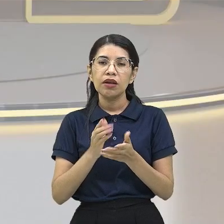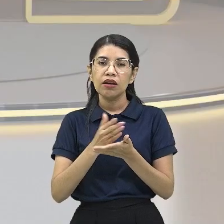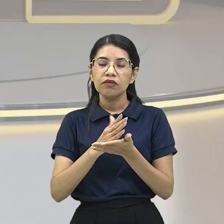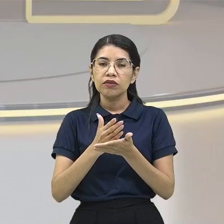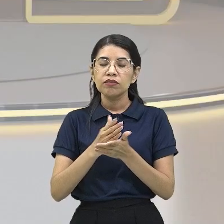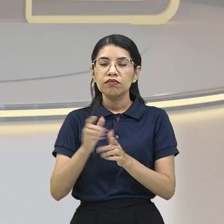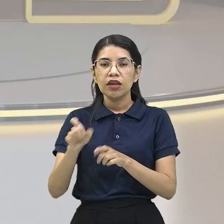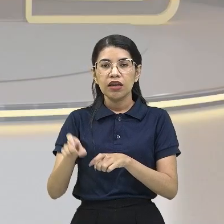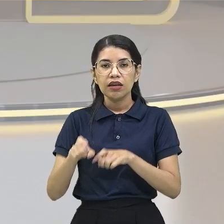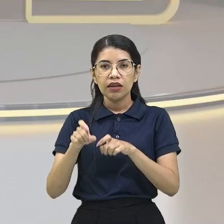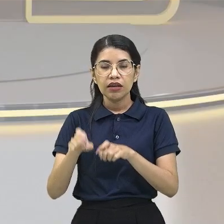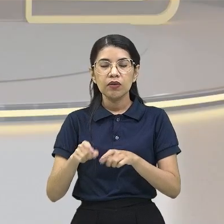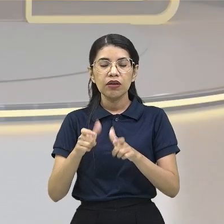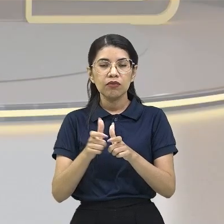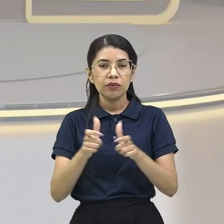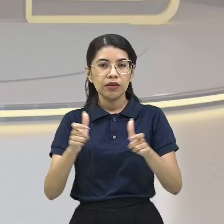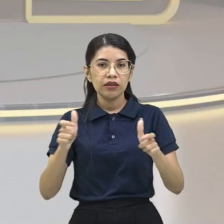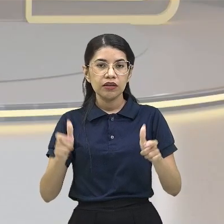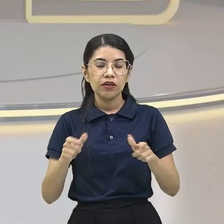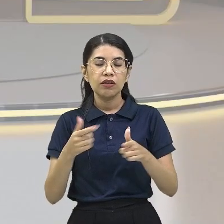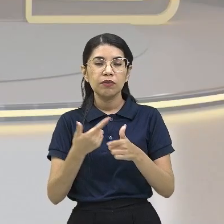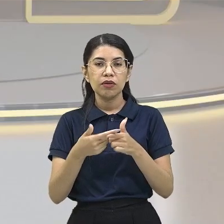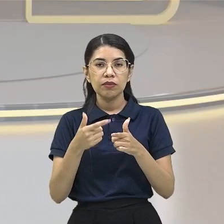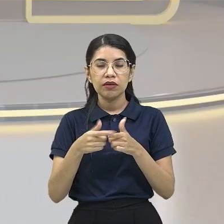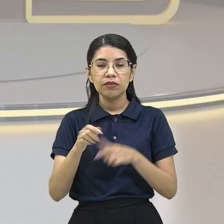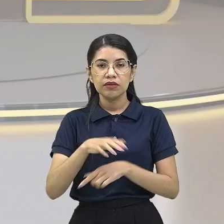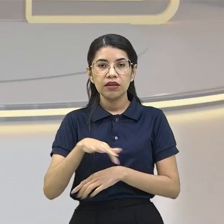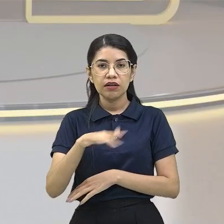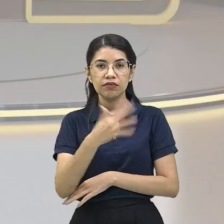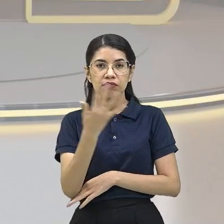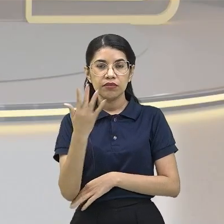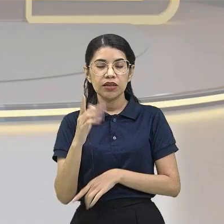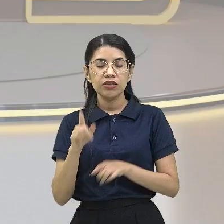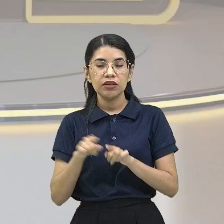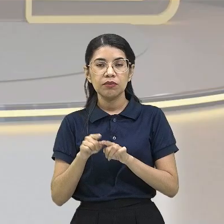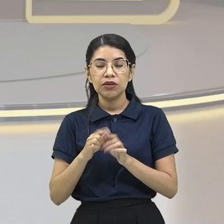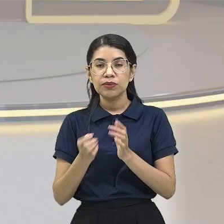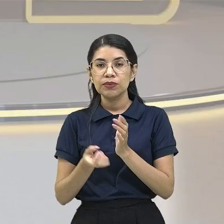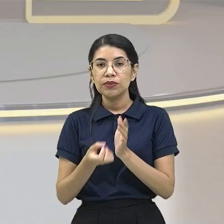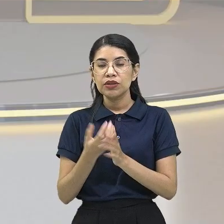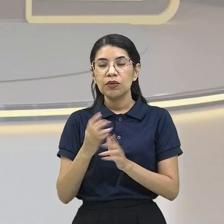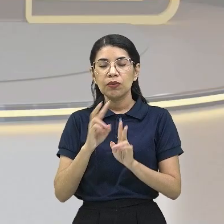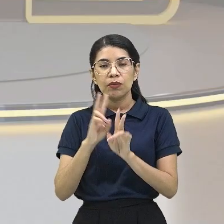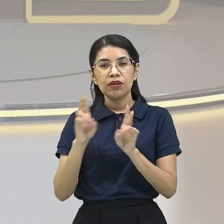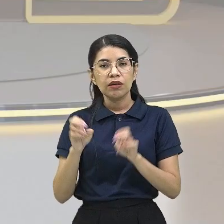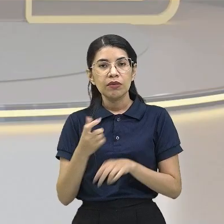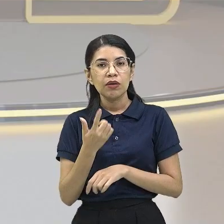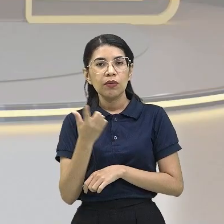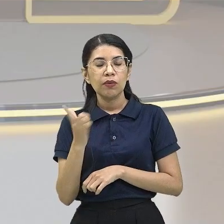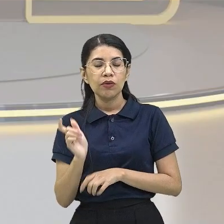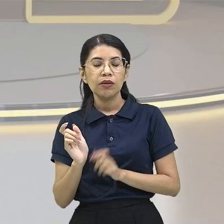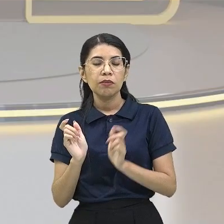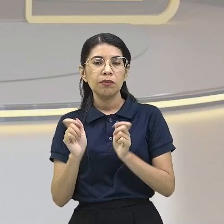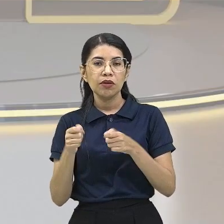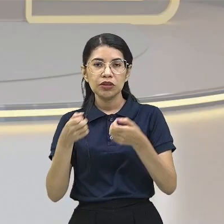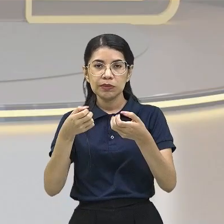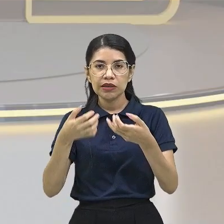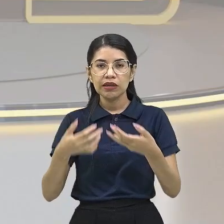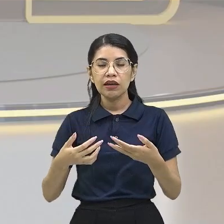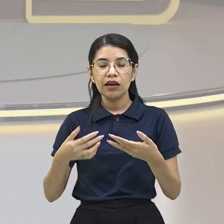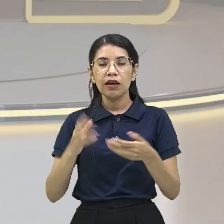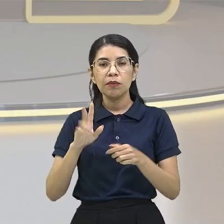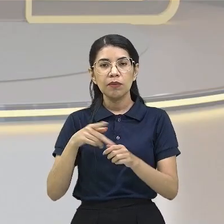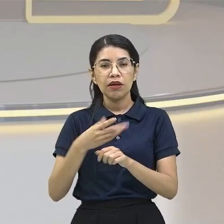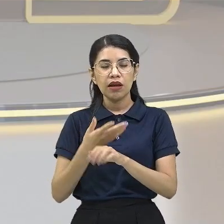agrícola, né, causando também diversos problemas ambientais, né, mas é um outro assunto aí também que a gente poderia falar. Né? Dá uma